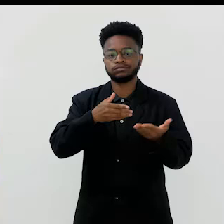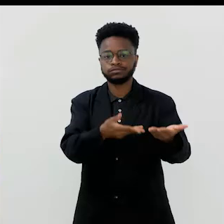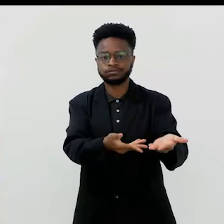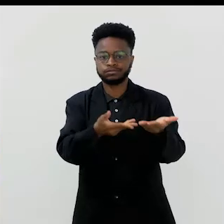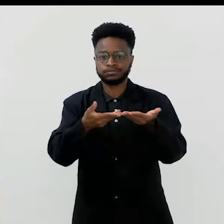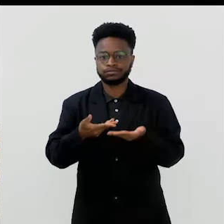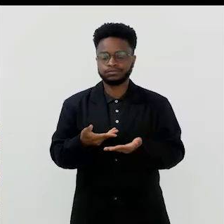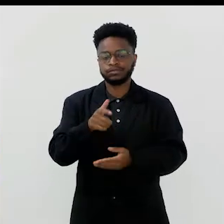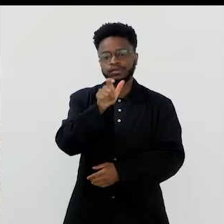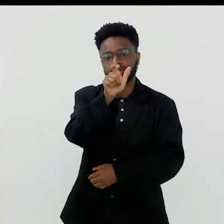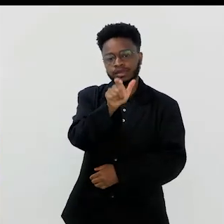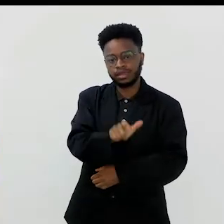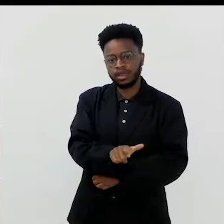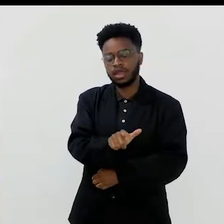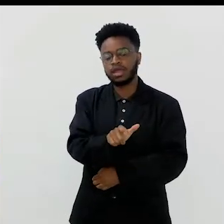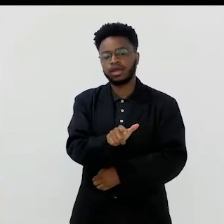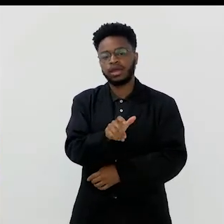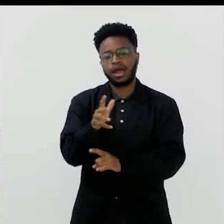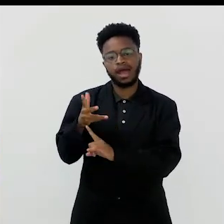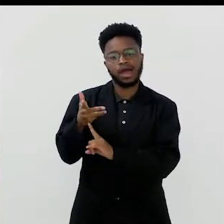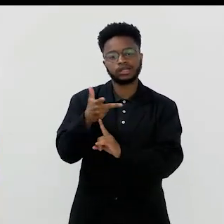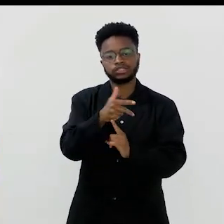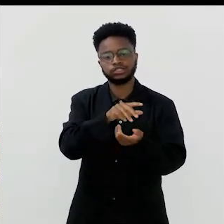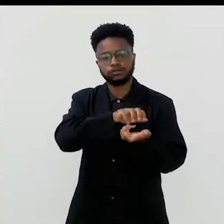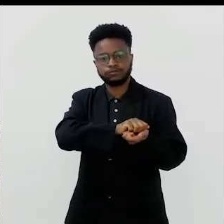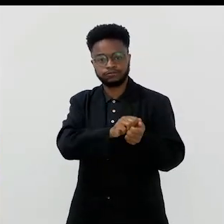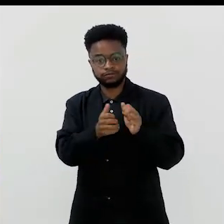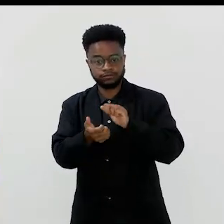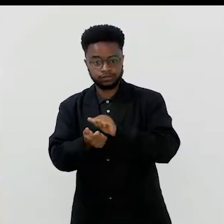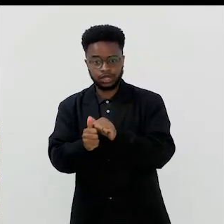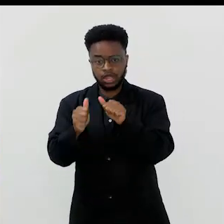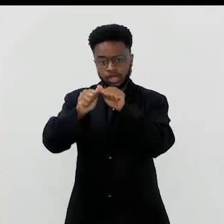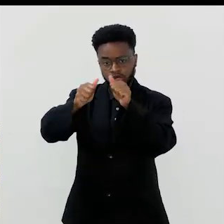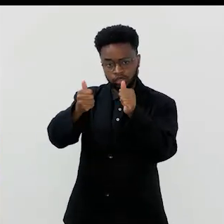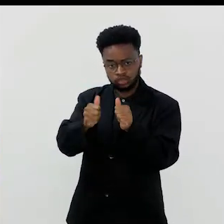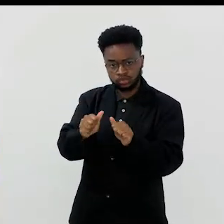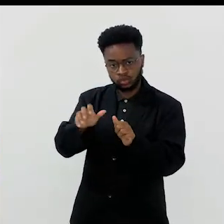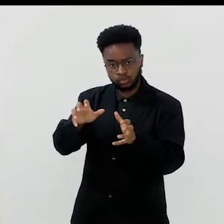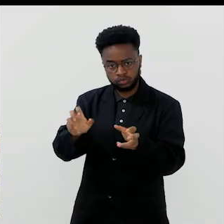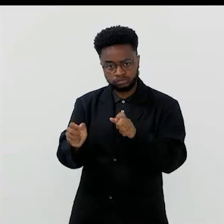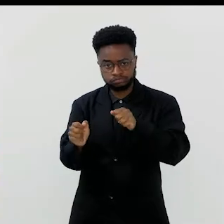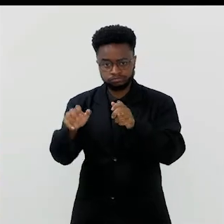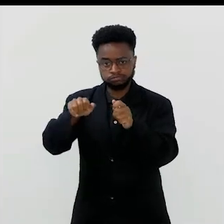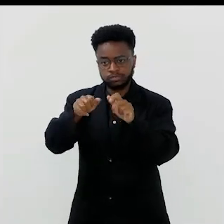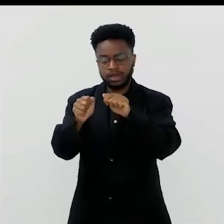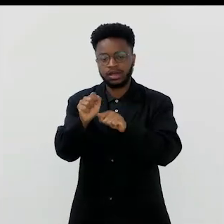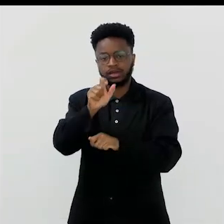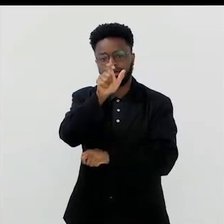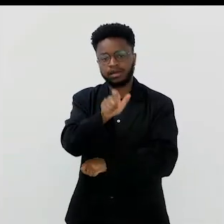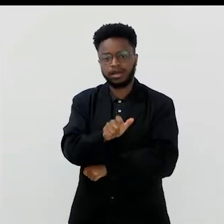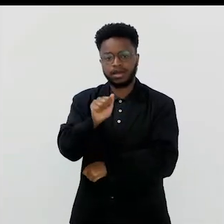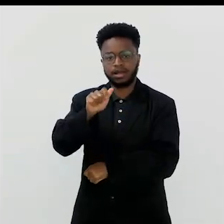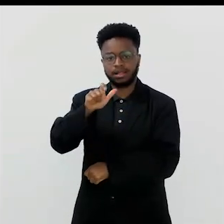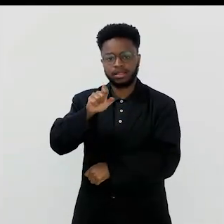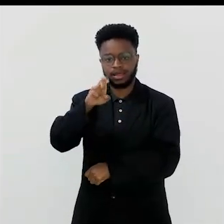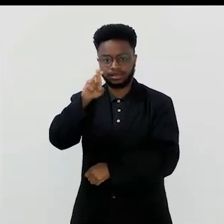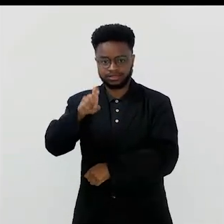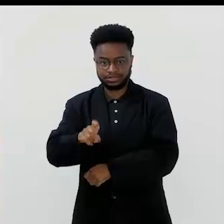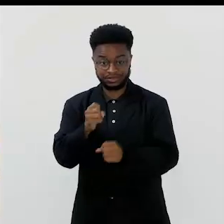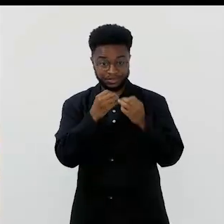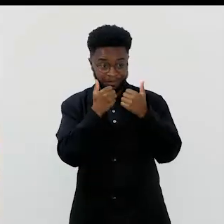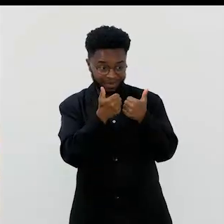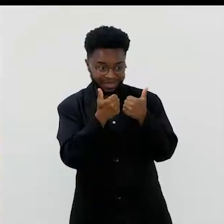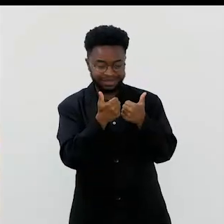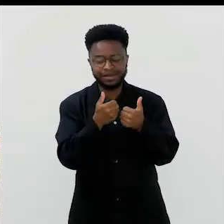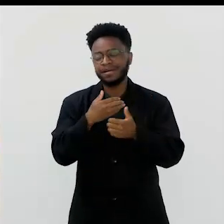nosso programa, teremos a honra de conversar com o artista plástico e escultor Alex Salvador. Tudo bem,